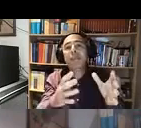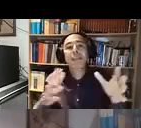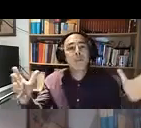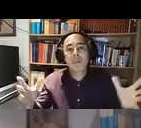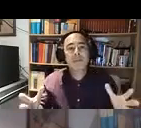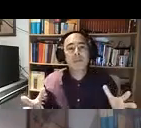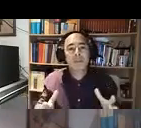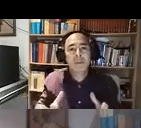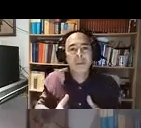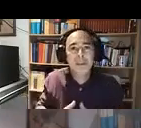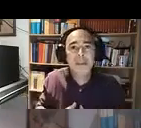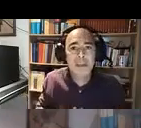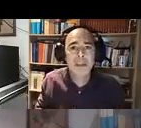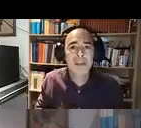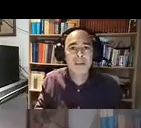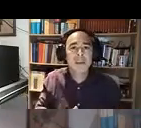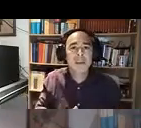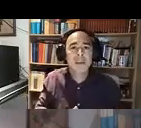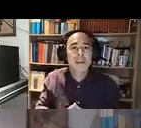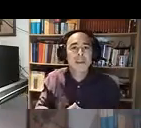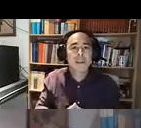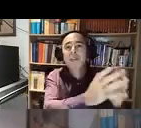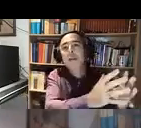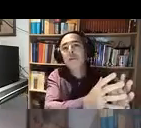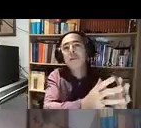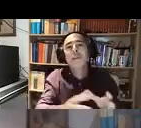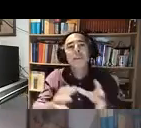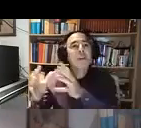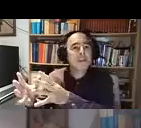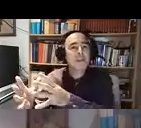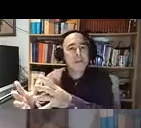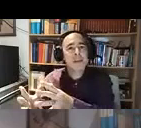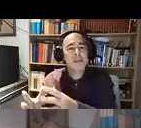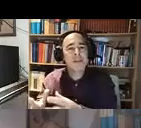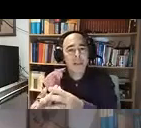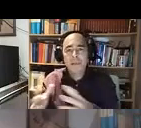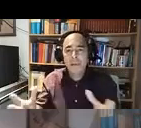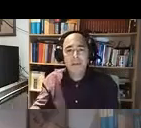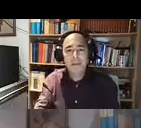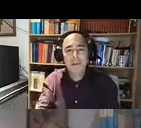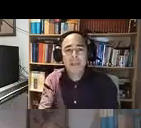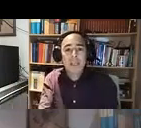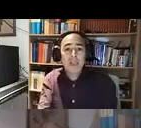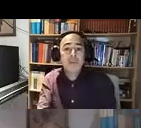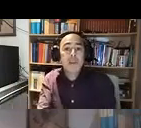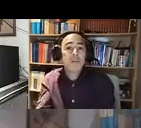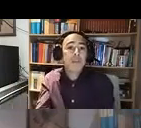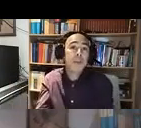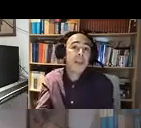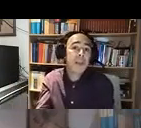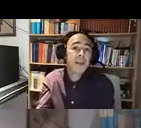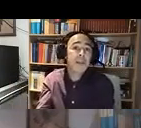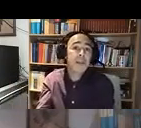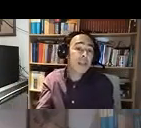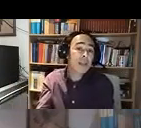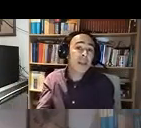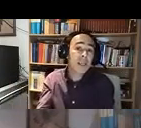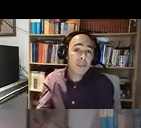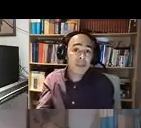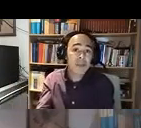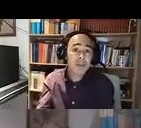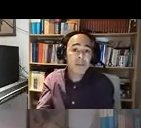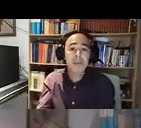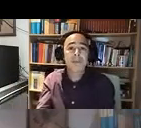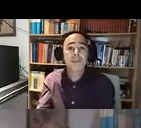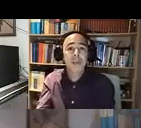esse terceiro como é 100 porcento e fez silêncio não é quer dizer se tem por cento ainda mais Amargo é fantástico e perfeito para quem quer fazer